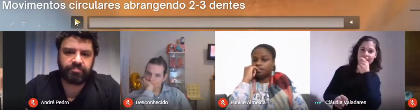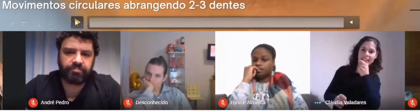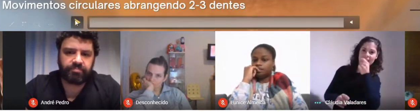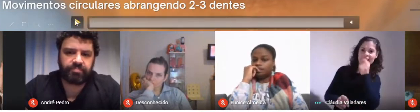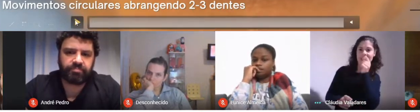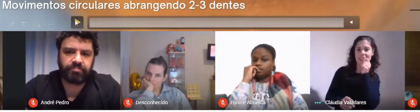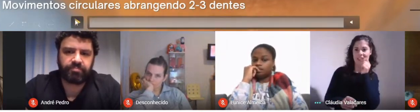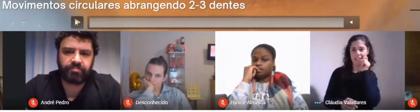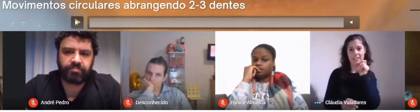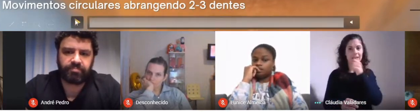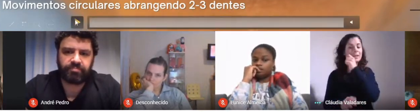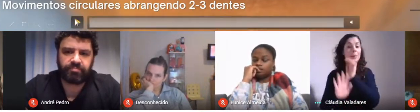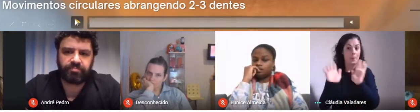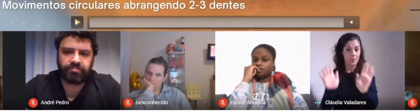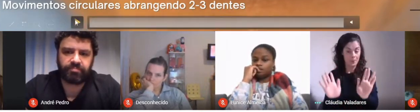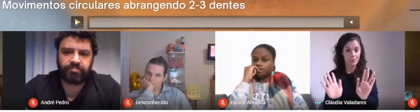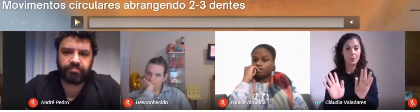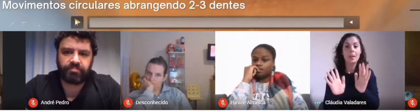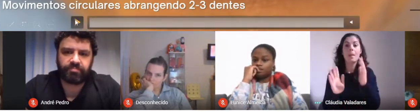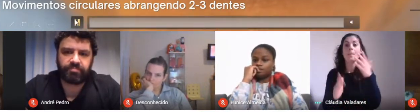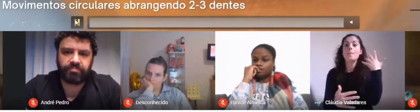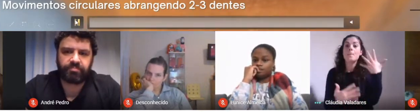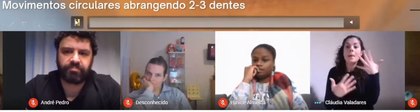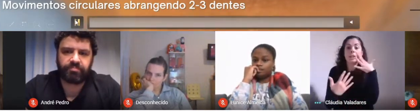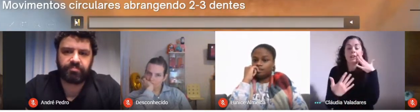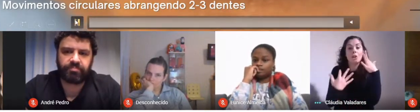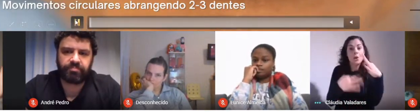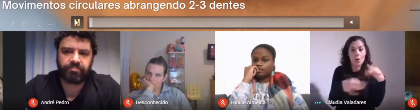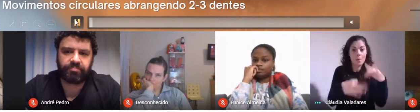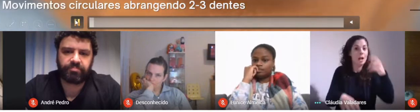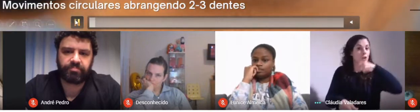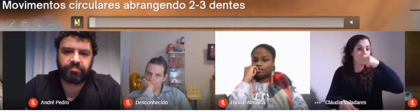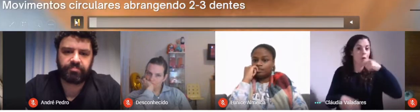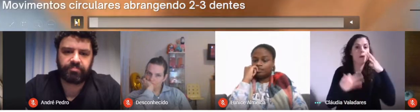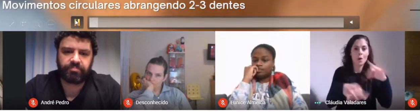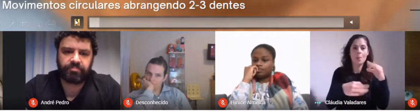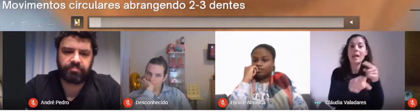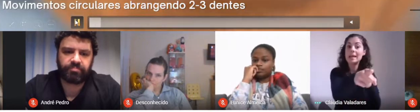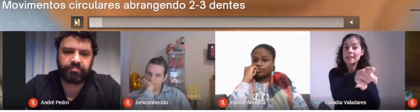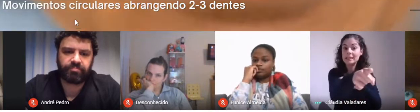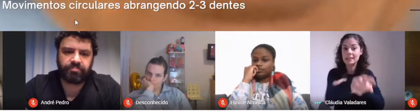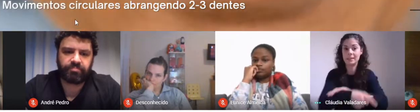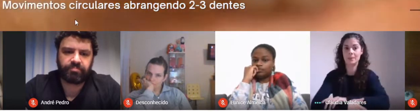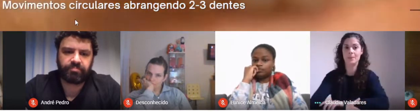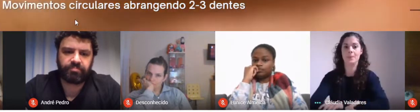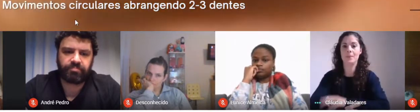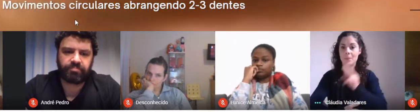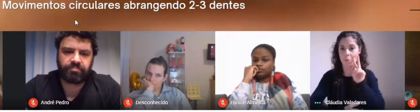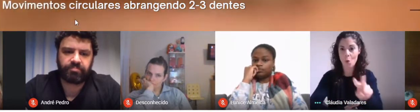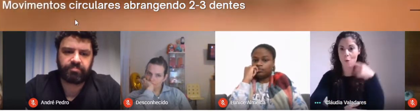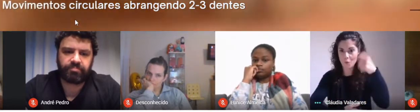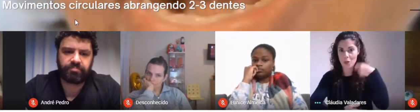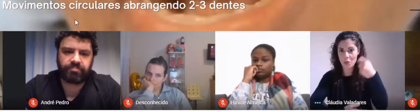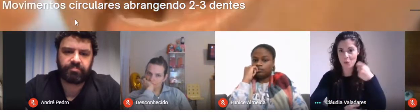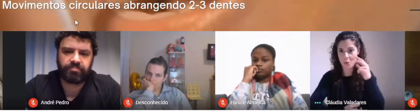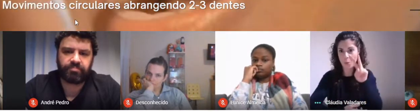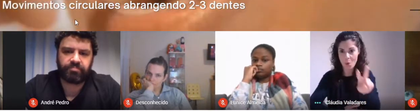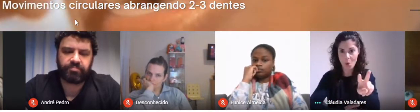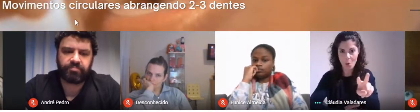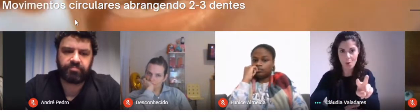No entanto, na escovagem manual é assim, vai mostrar aqui, devem-se fazer